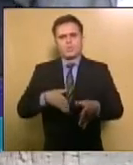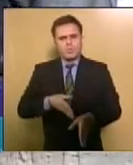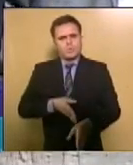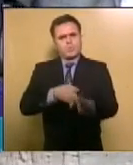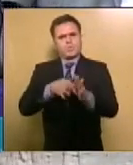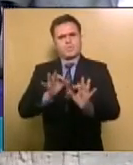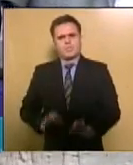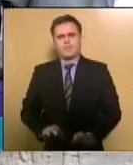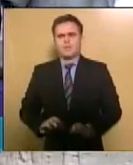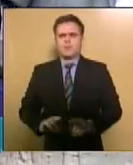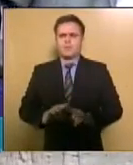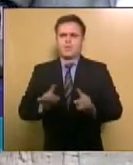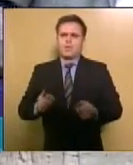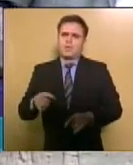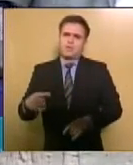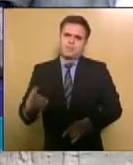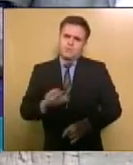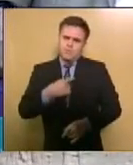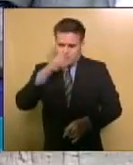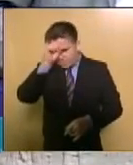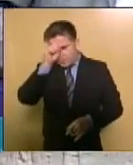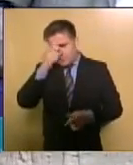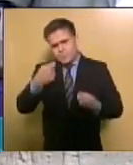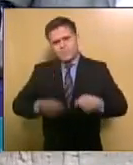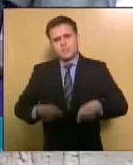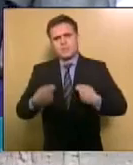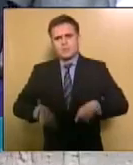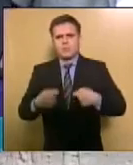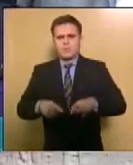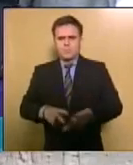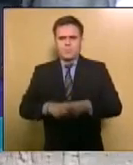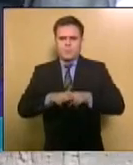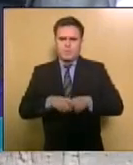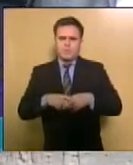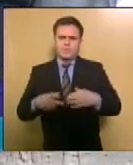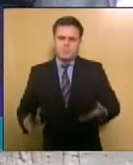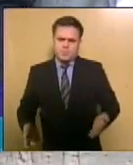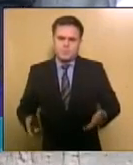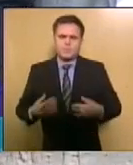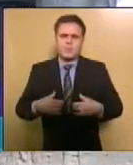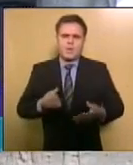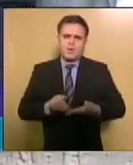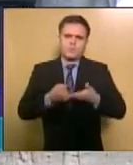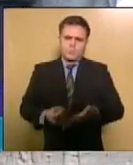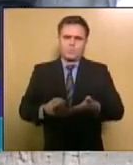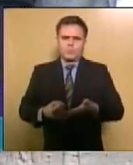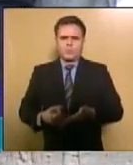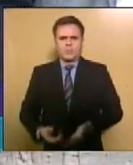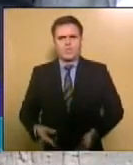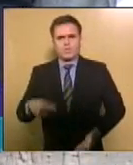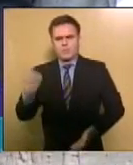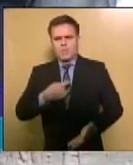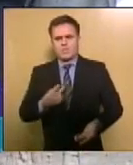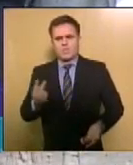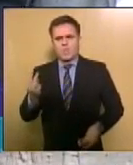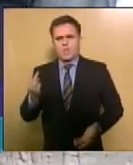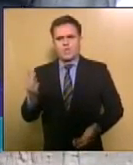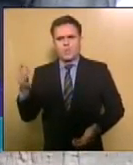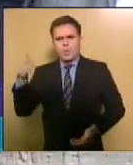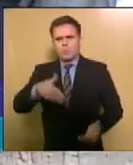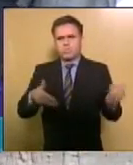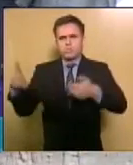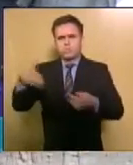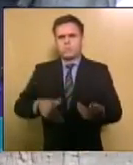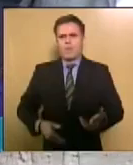e eu espero que a gente aprenda estamos aqui por isso E para isso colaborar não viemos aqui para criticar nem